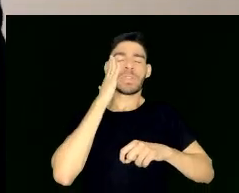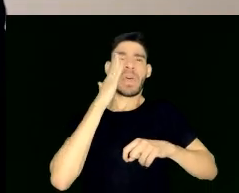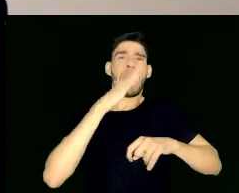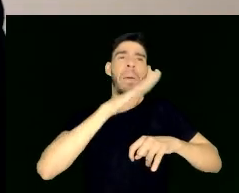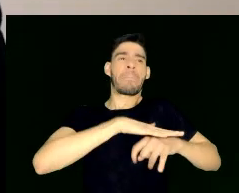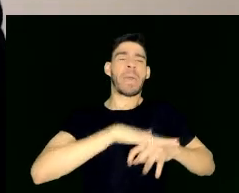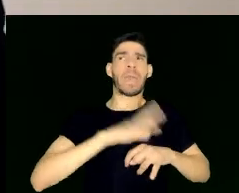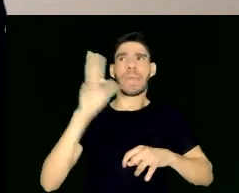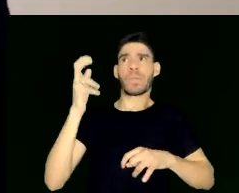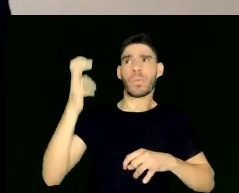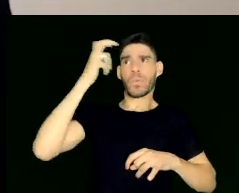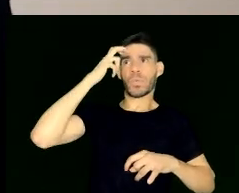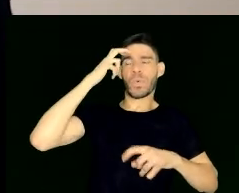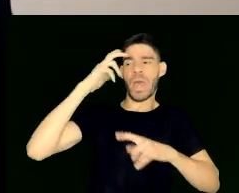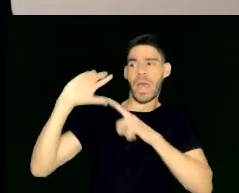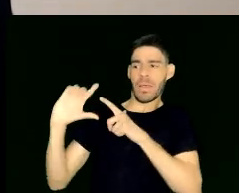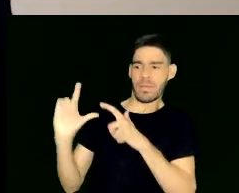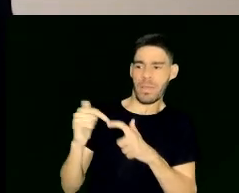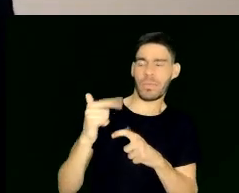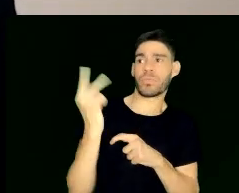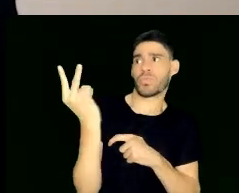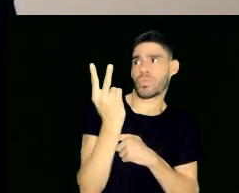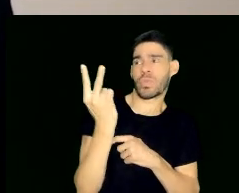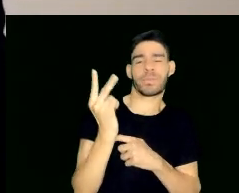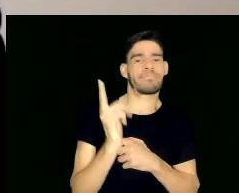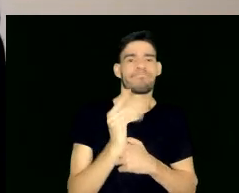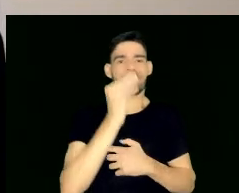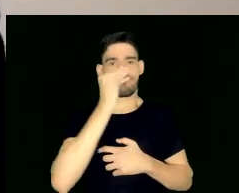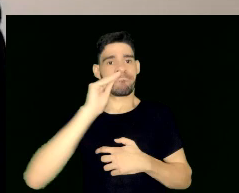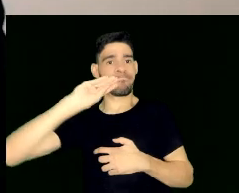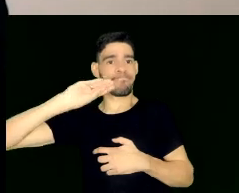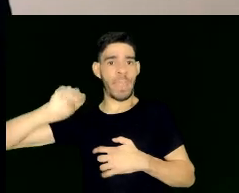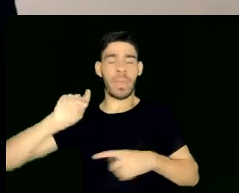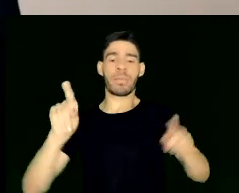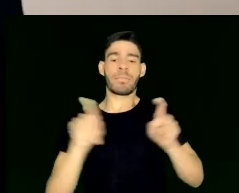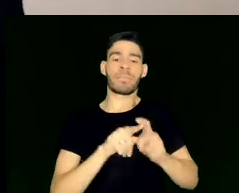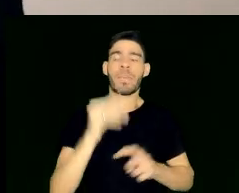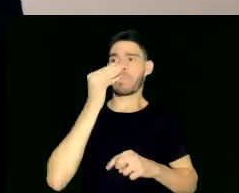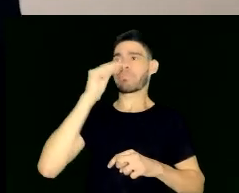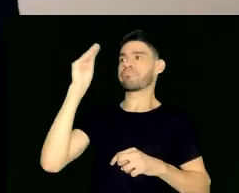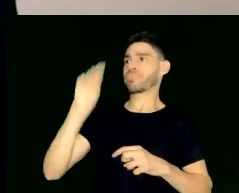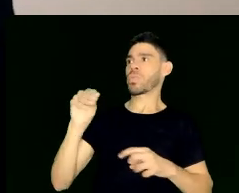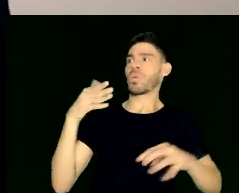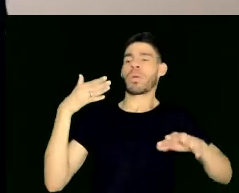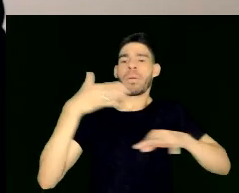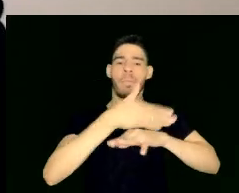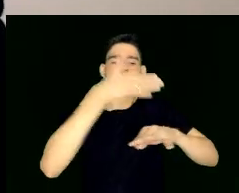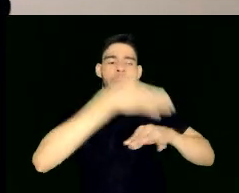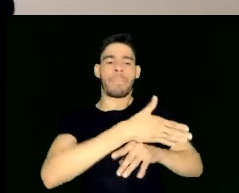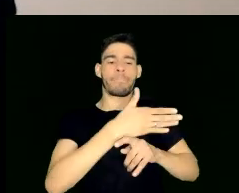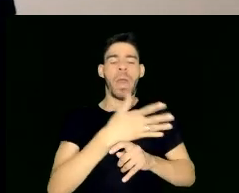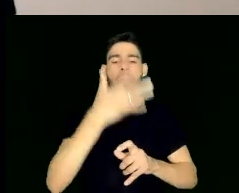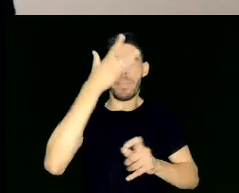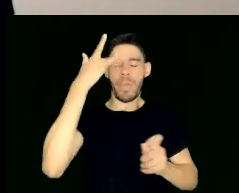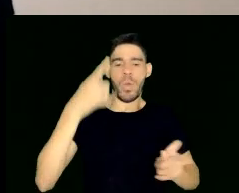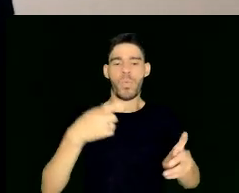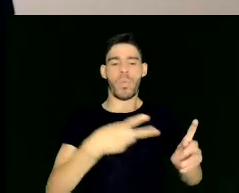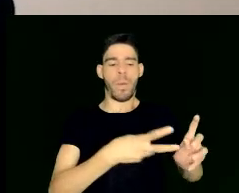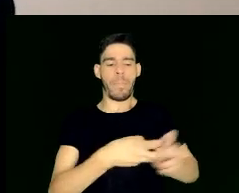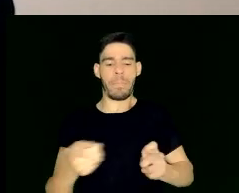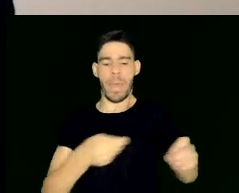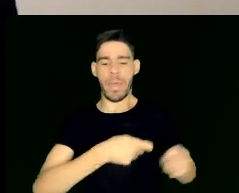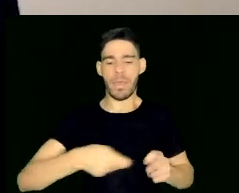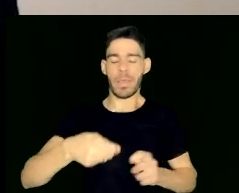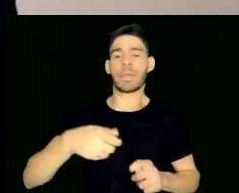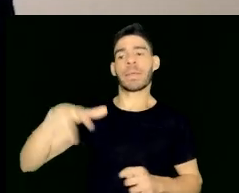realidades culturais e tradições desses 2 povos. Também tem sido omisso e tolerante com as invasões de garimpeiros